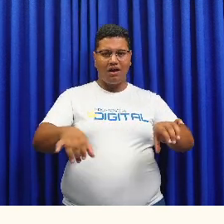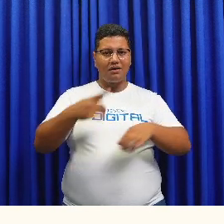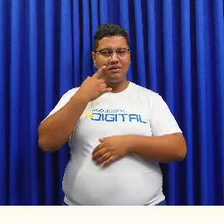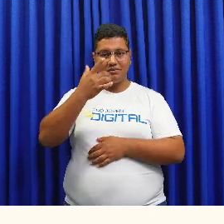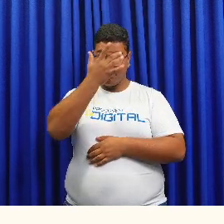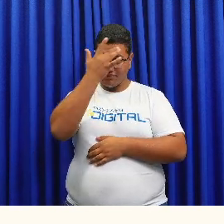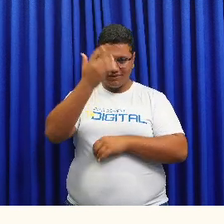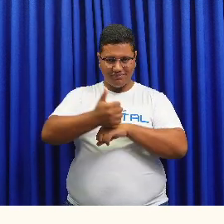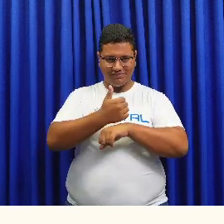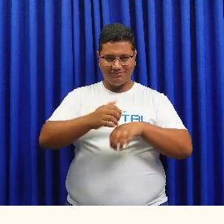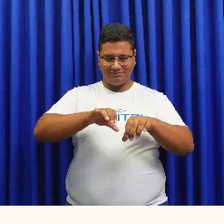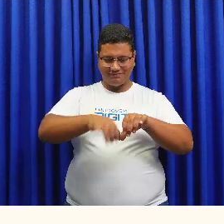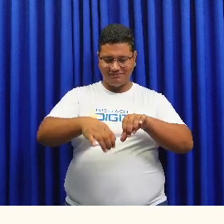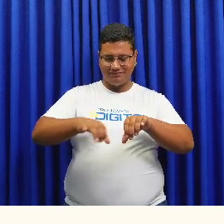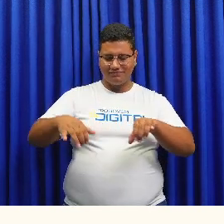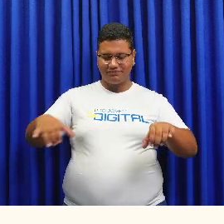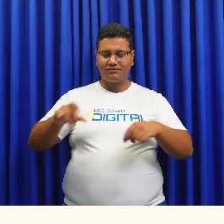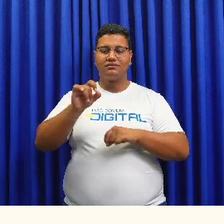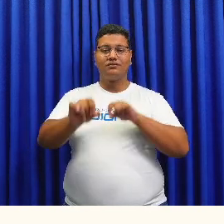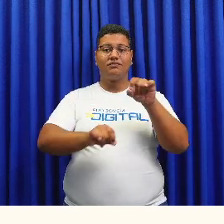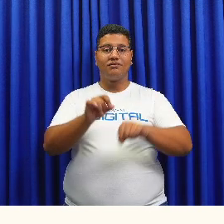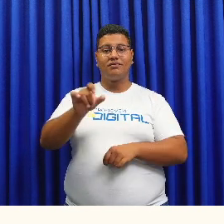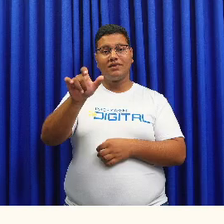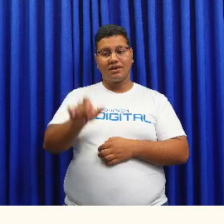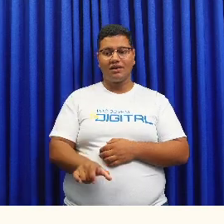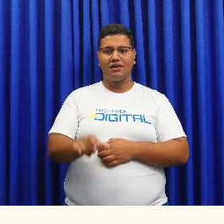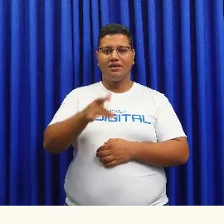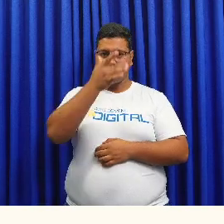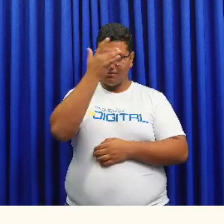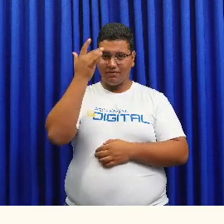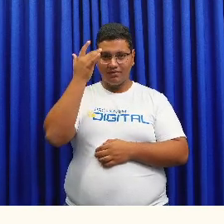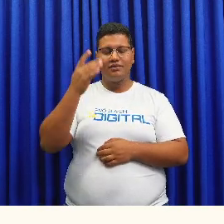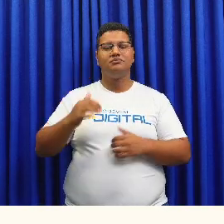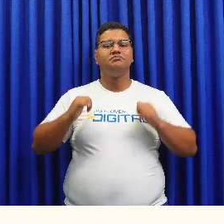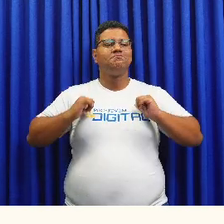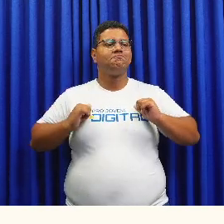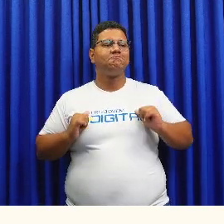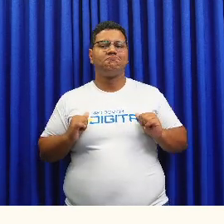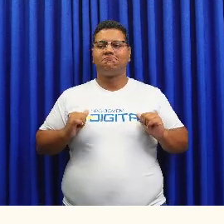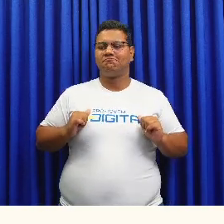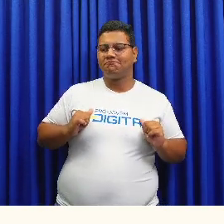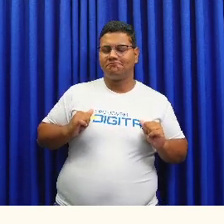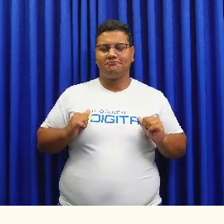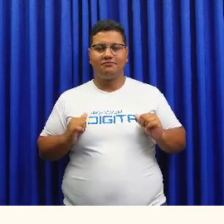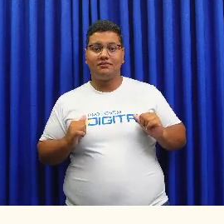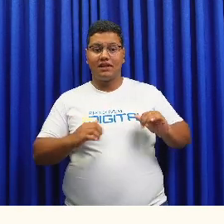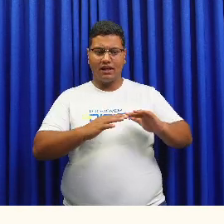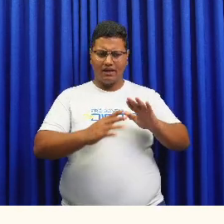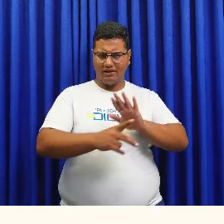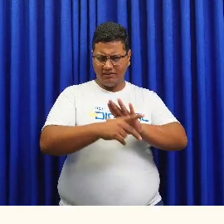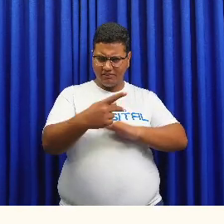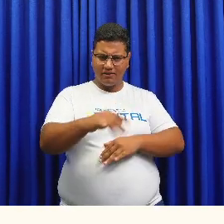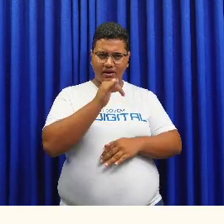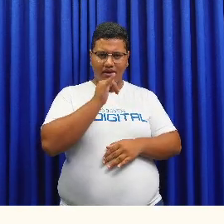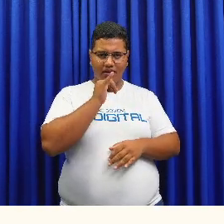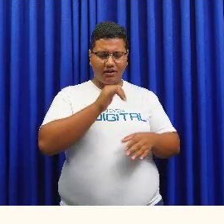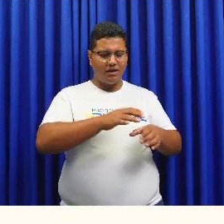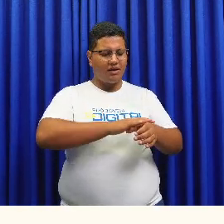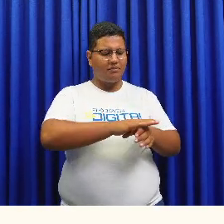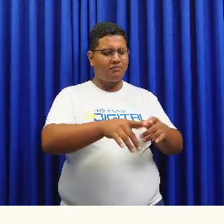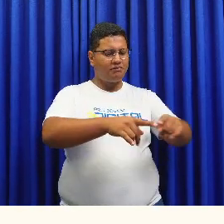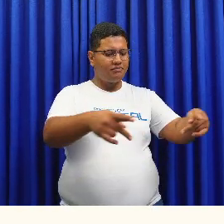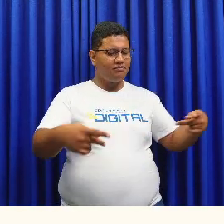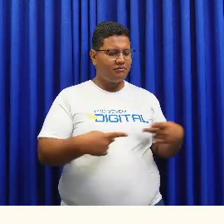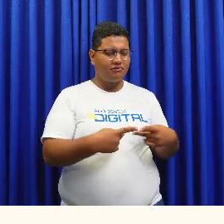tela do seu celular, que é o exemplo do justamente o encanador. Ele vai lá na sua casa, conserta aquela pia que estava vazando. Ele não é